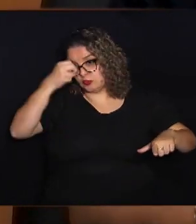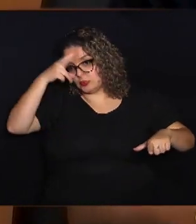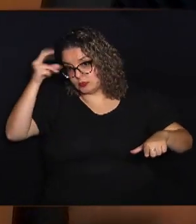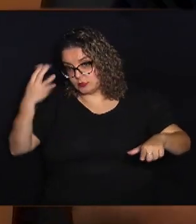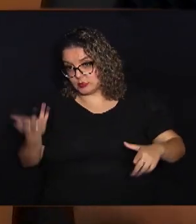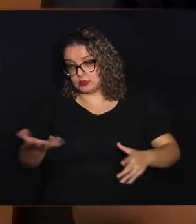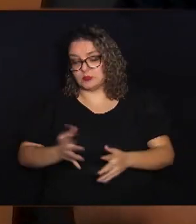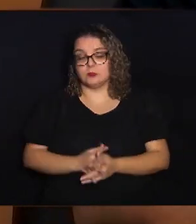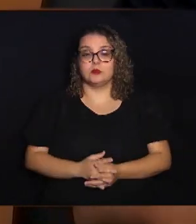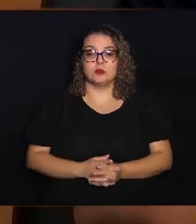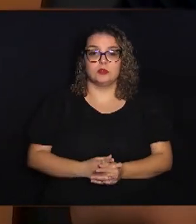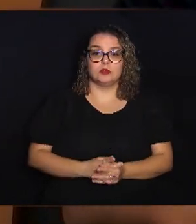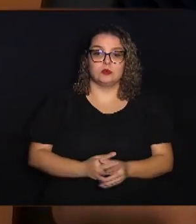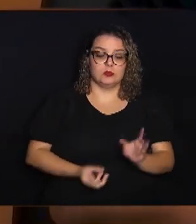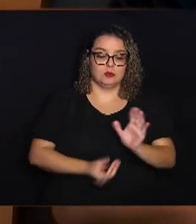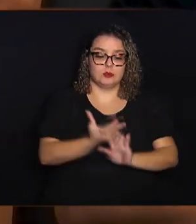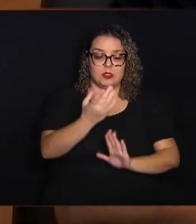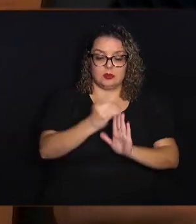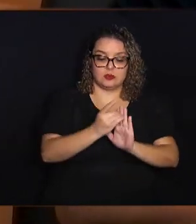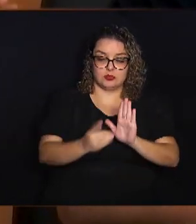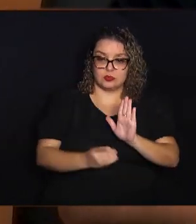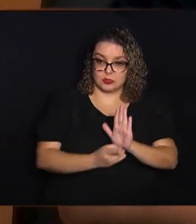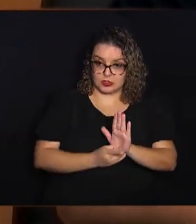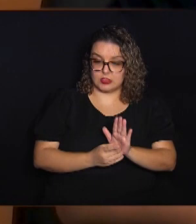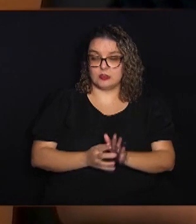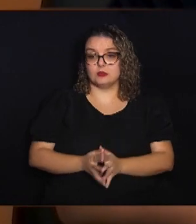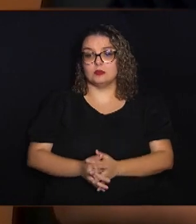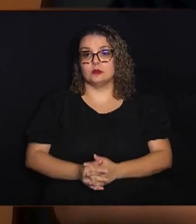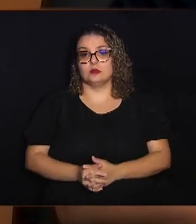nós constituímos o decreto que